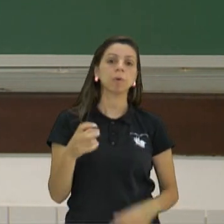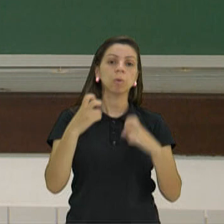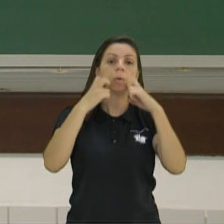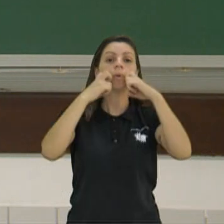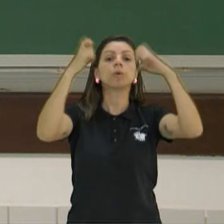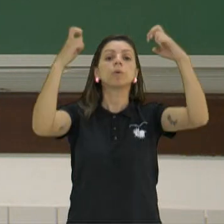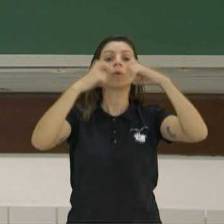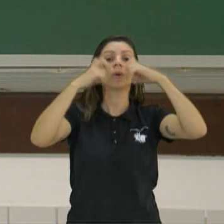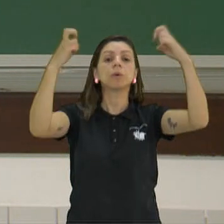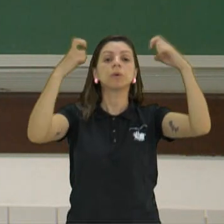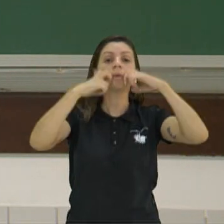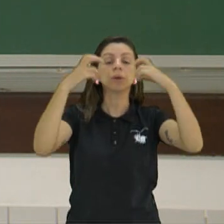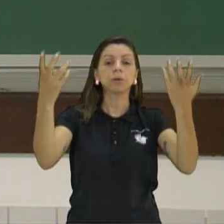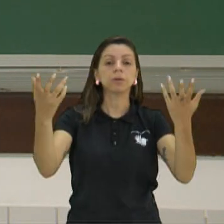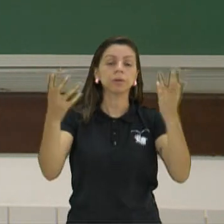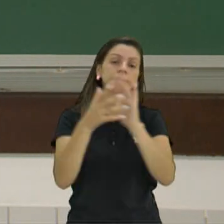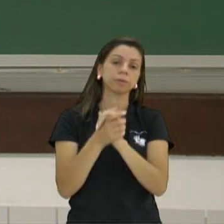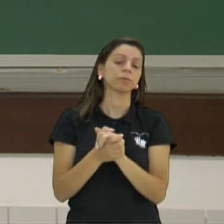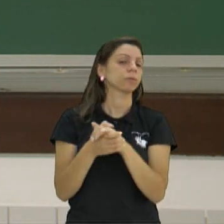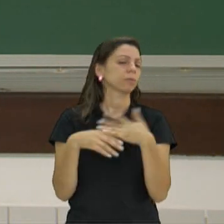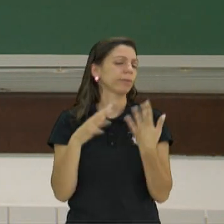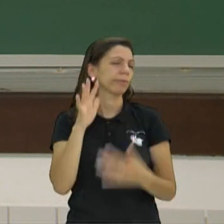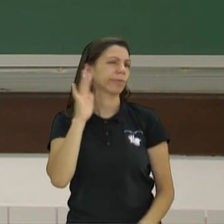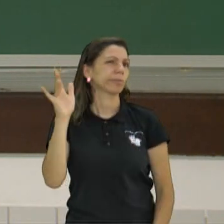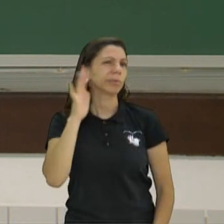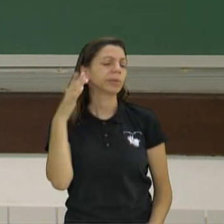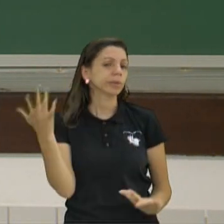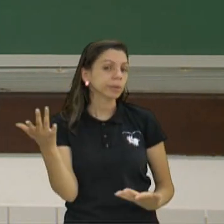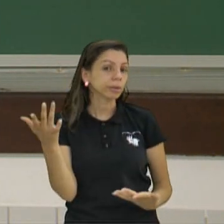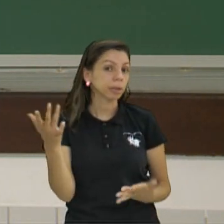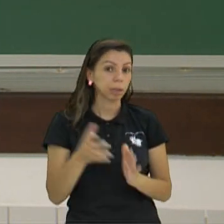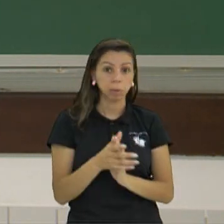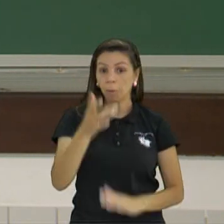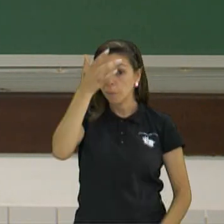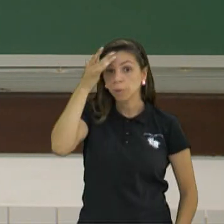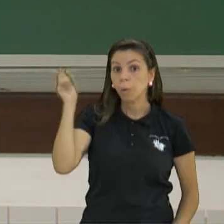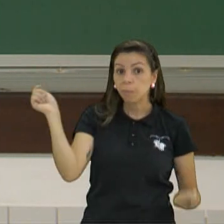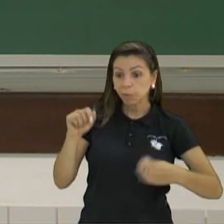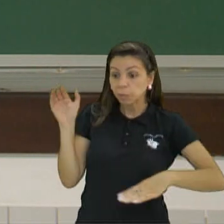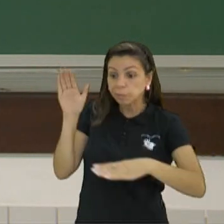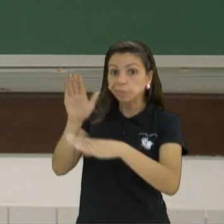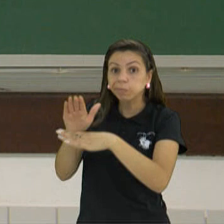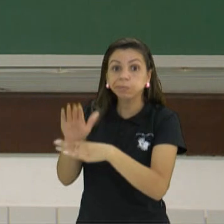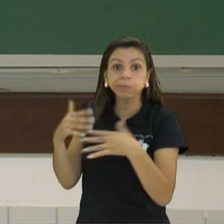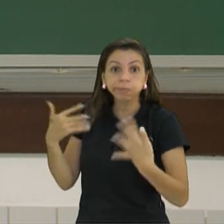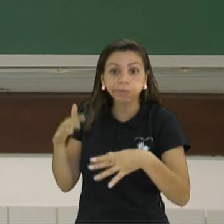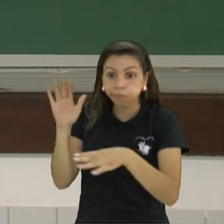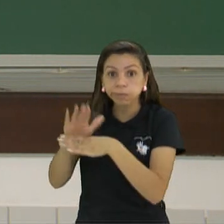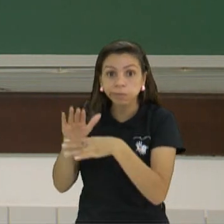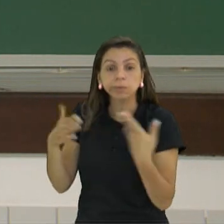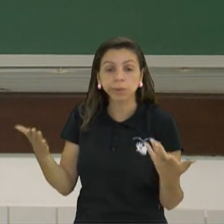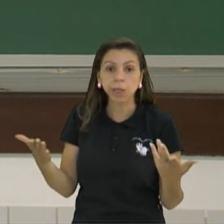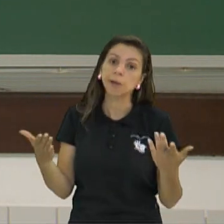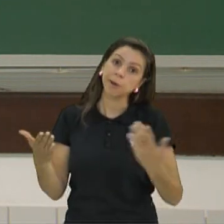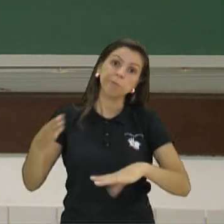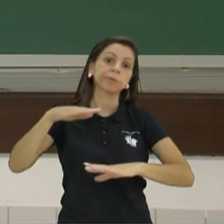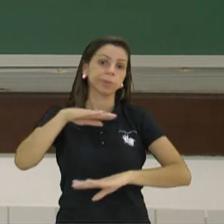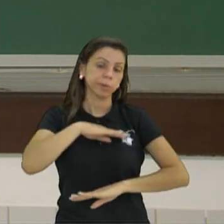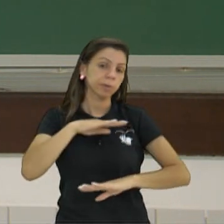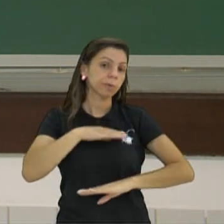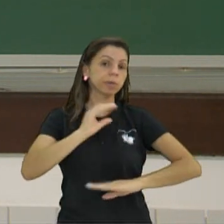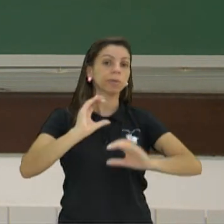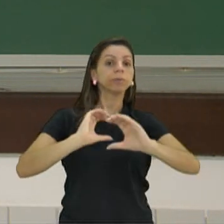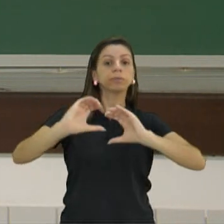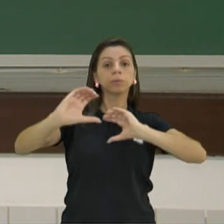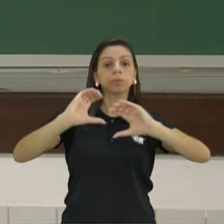gritar socorro, o que você imagina? Que uma pessoa está precisando de ajuda. Exatamente, é uma situação